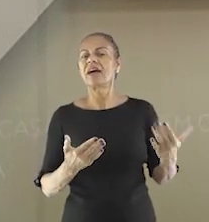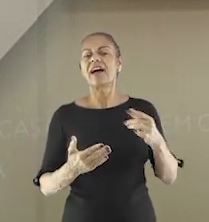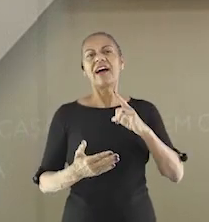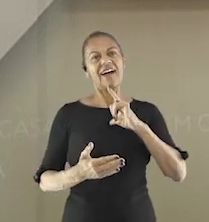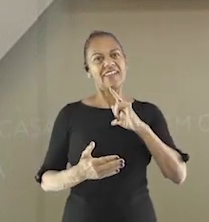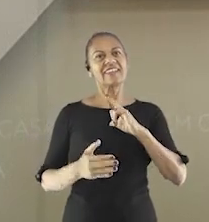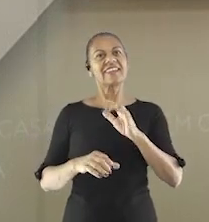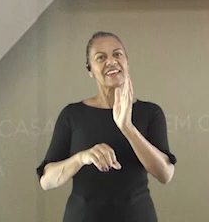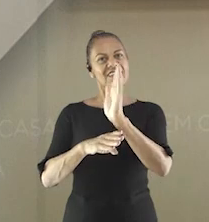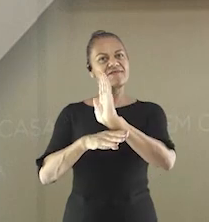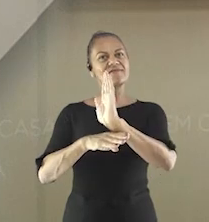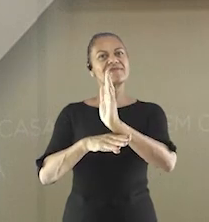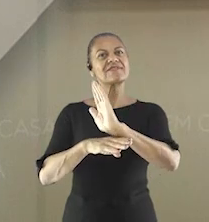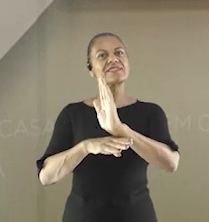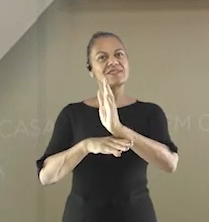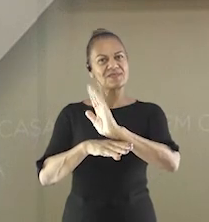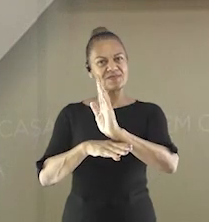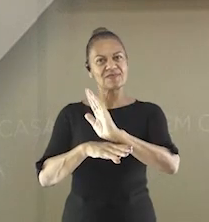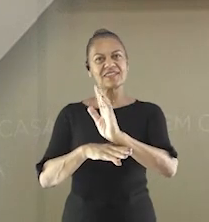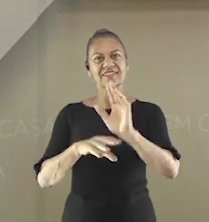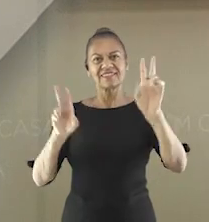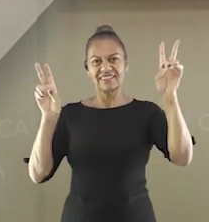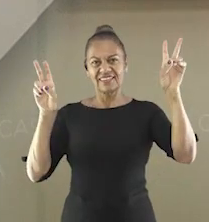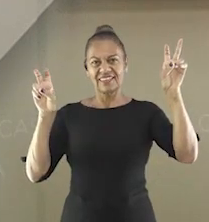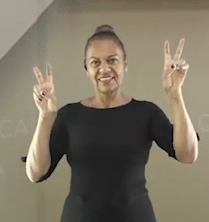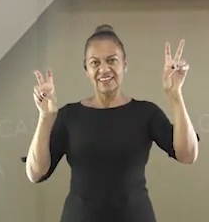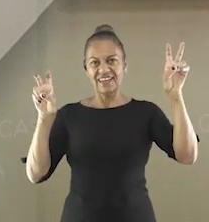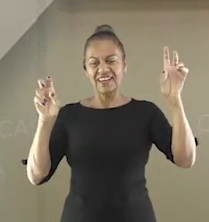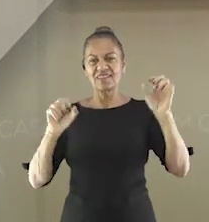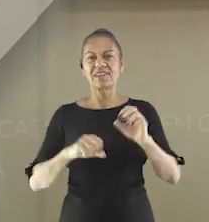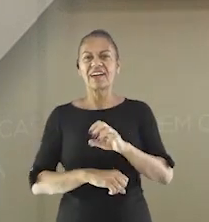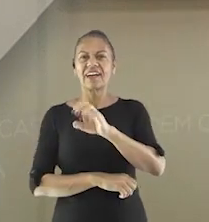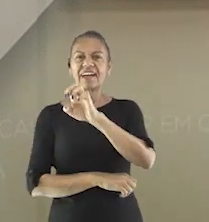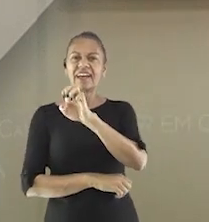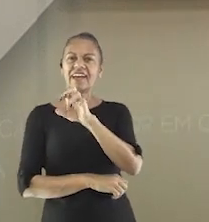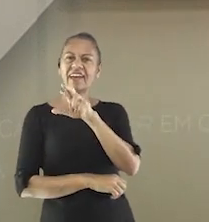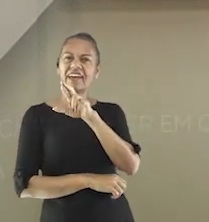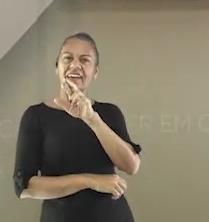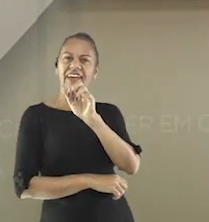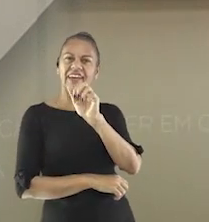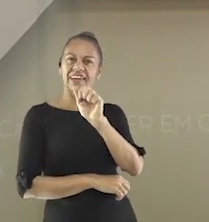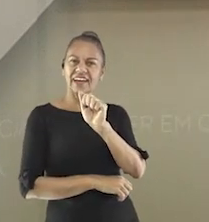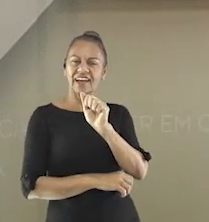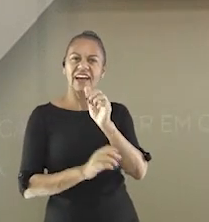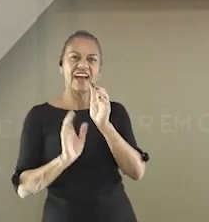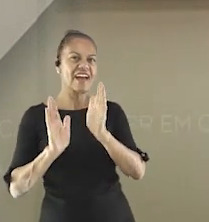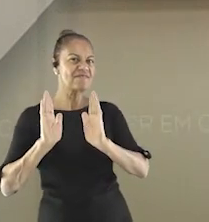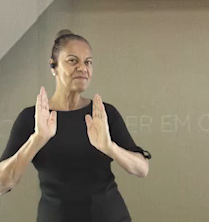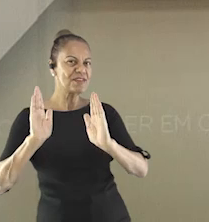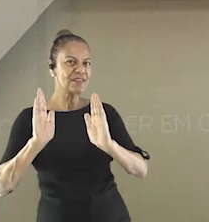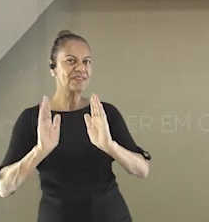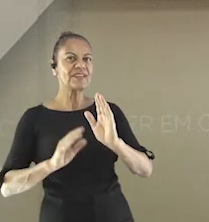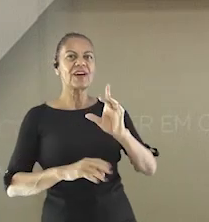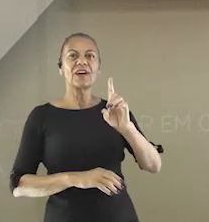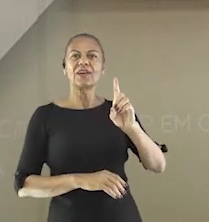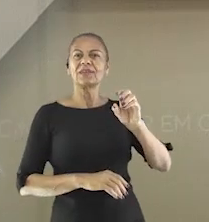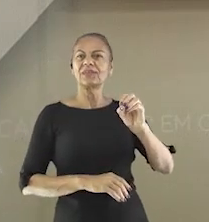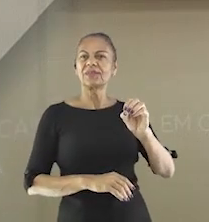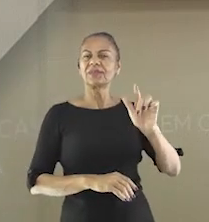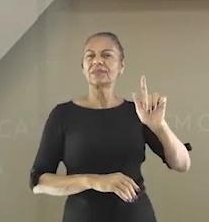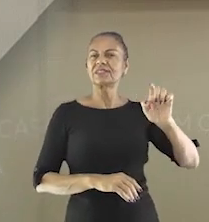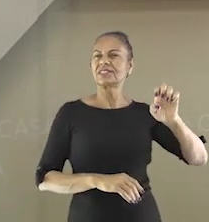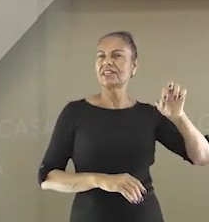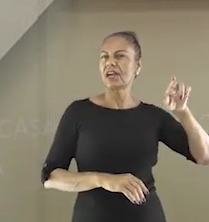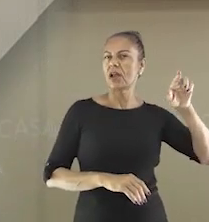período. Vocês sabem qual é? Falamos da Era do Gelo, tá? O filme ocorre no passado de 20 mil anos